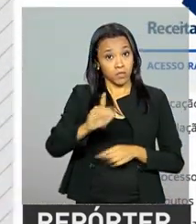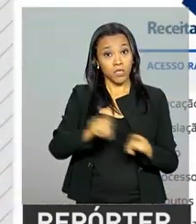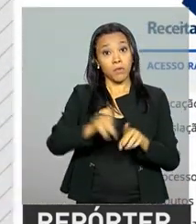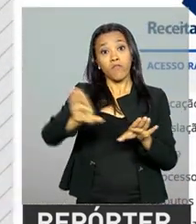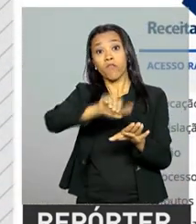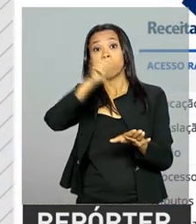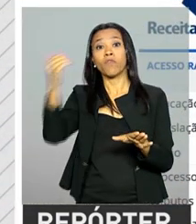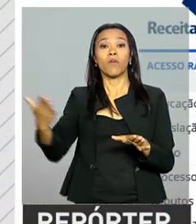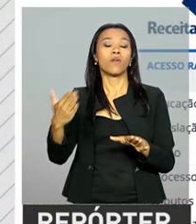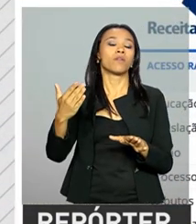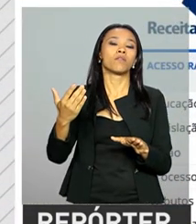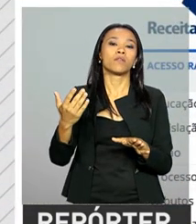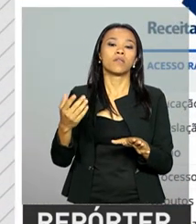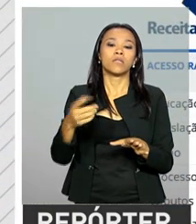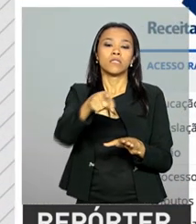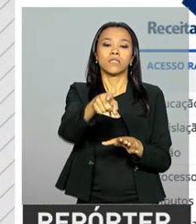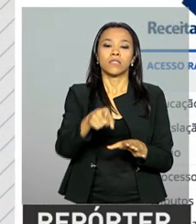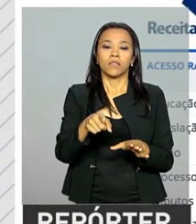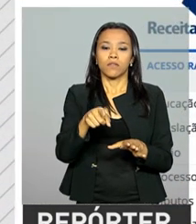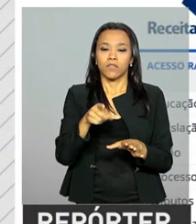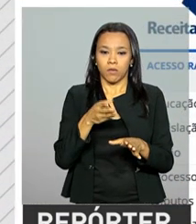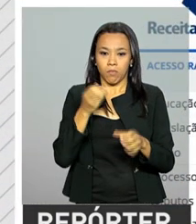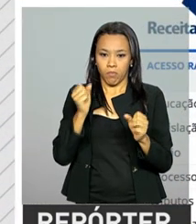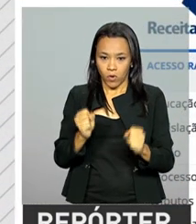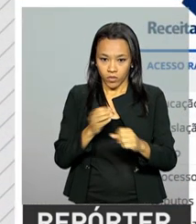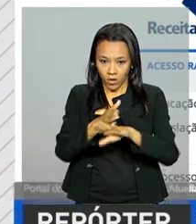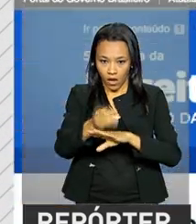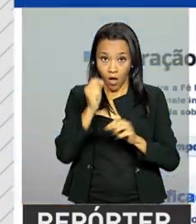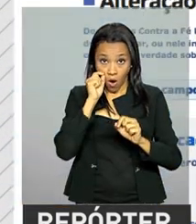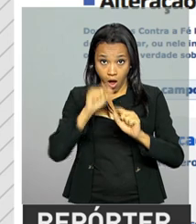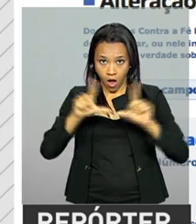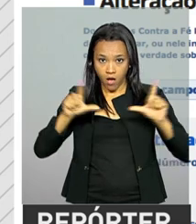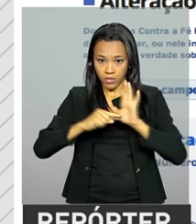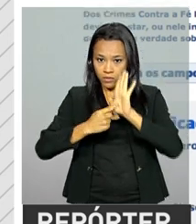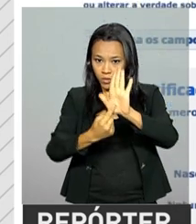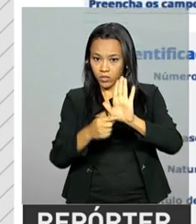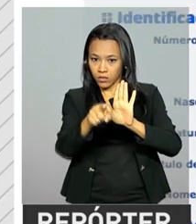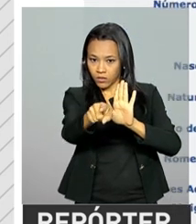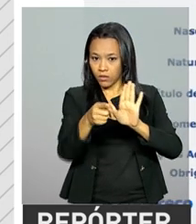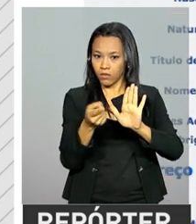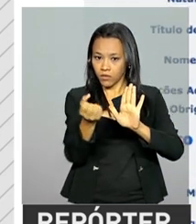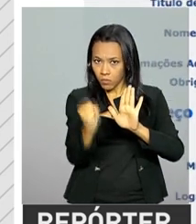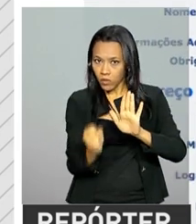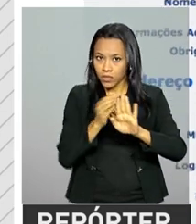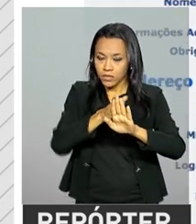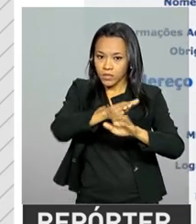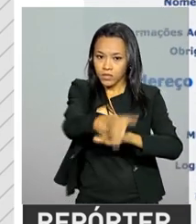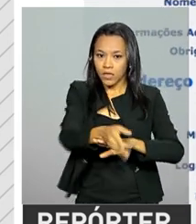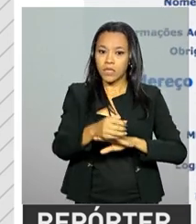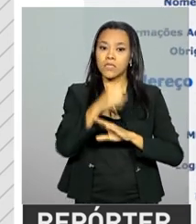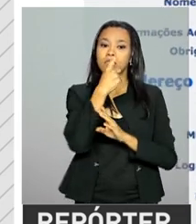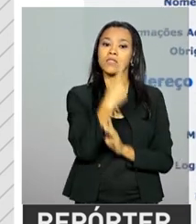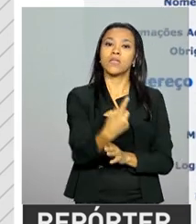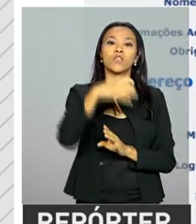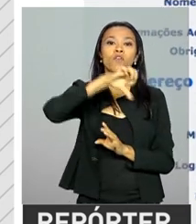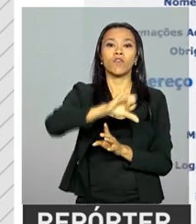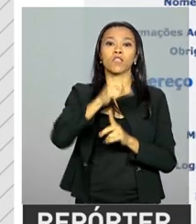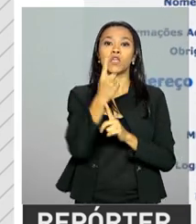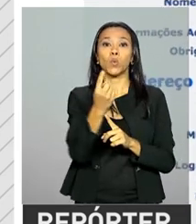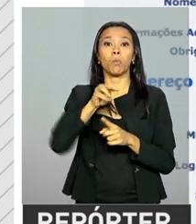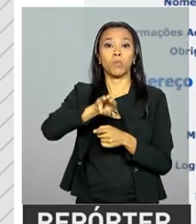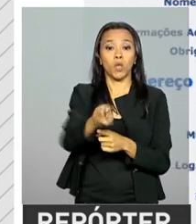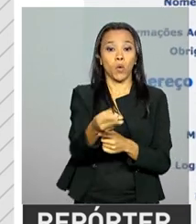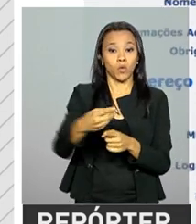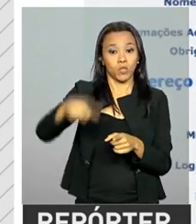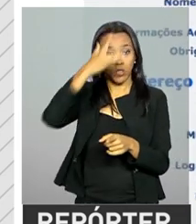residentes no Brasil independentemente da idade segundo a Receita Federal cerca de 191 milhões de